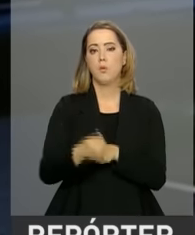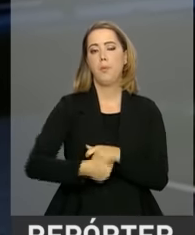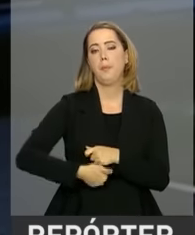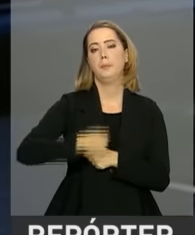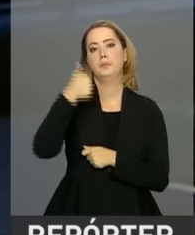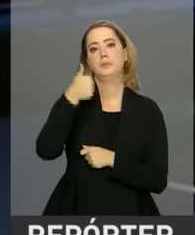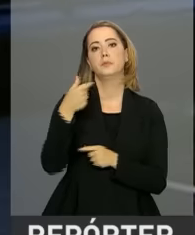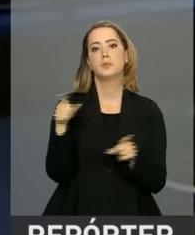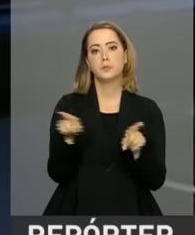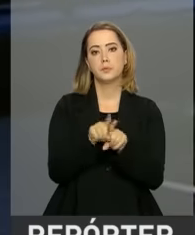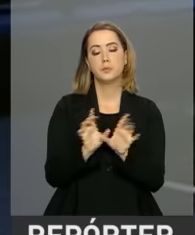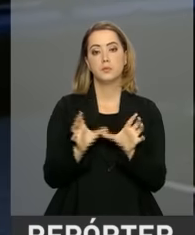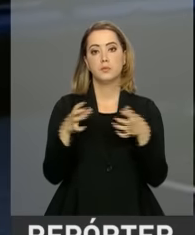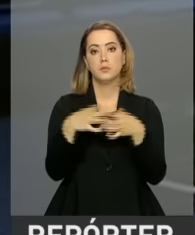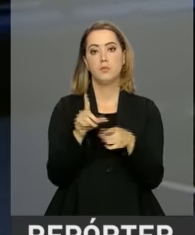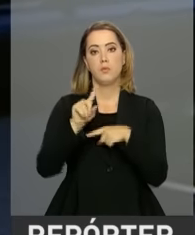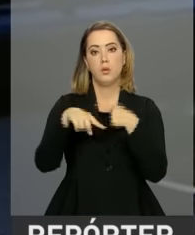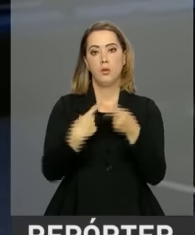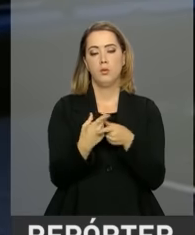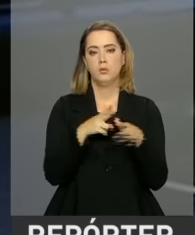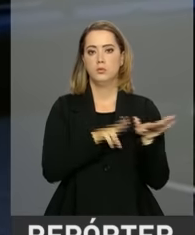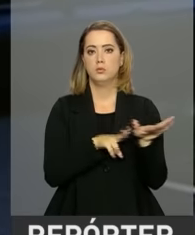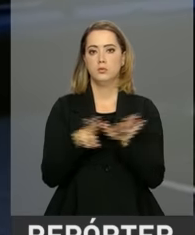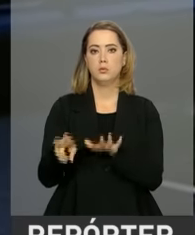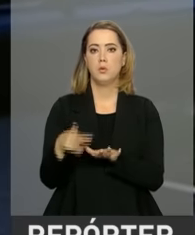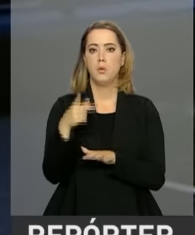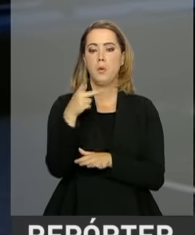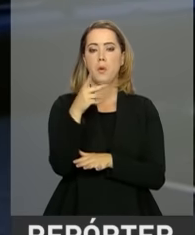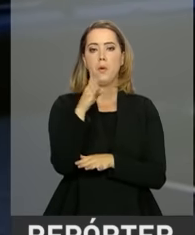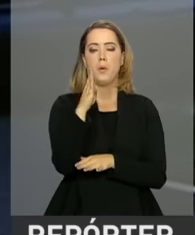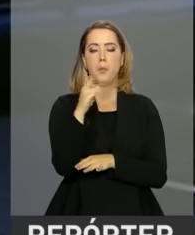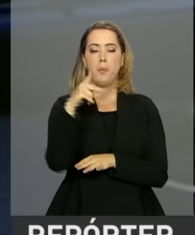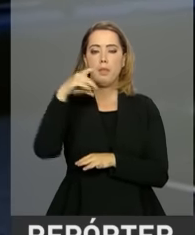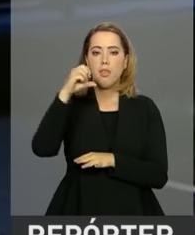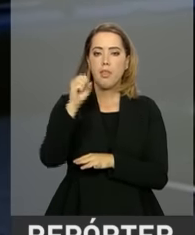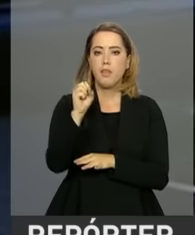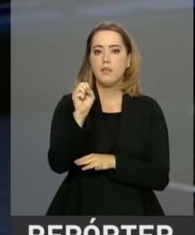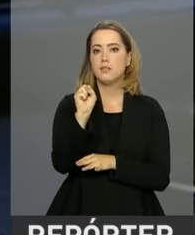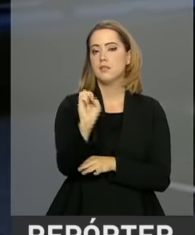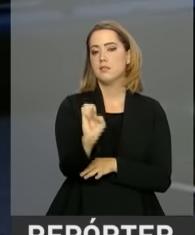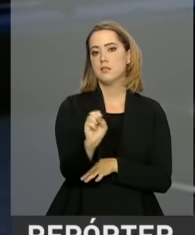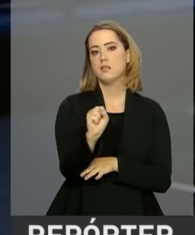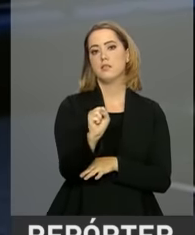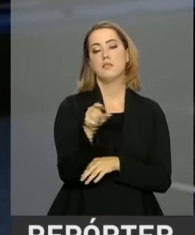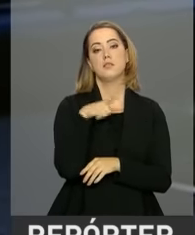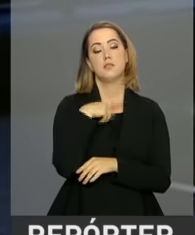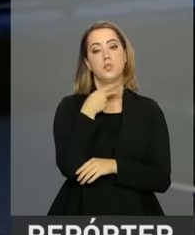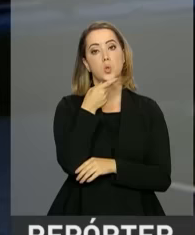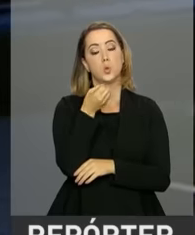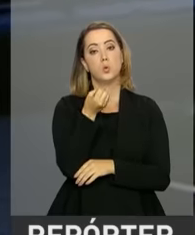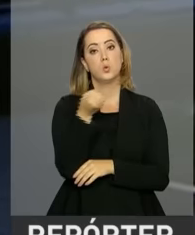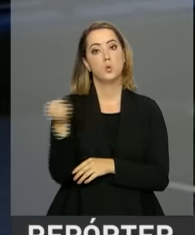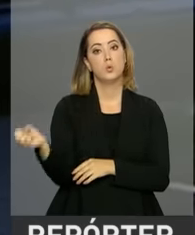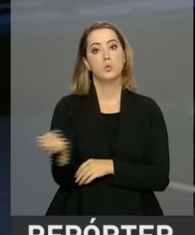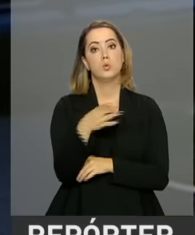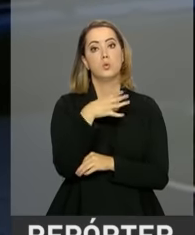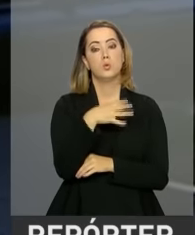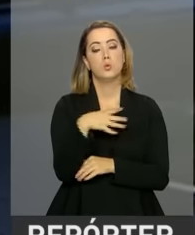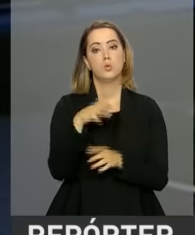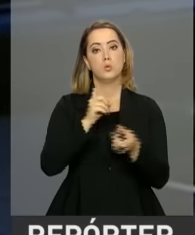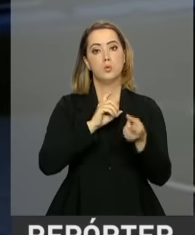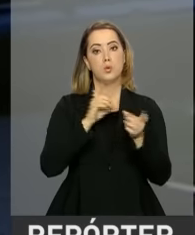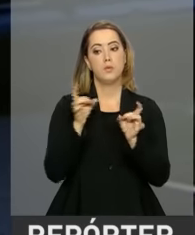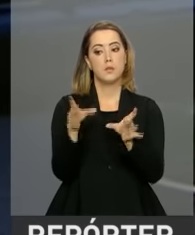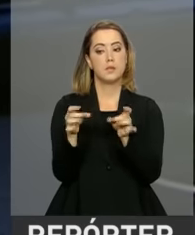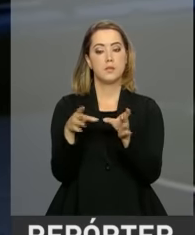nesse setor. E na próxima semana, o BNDES vai anunciar novas condições para leilões de energia.